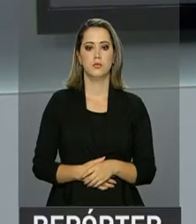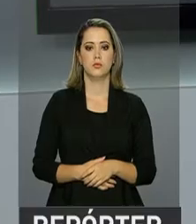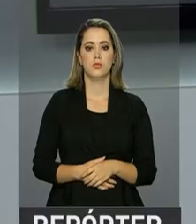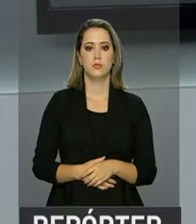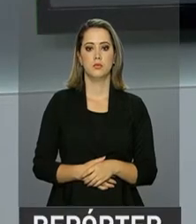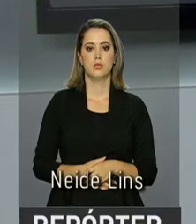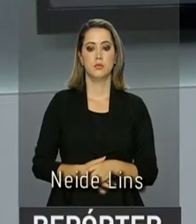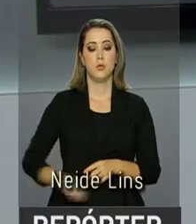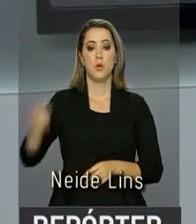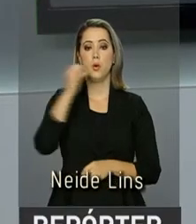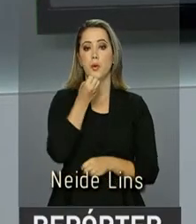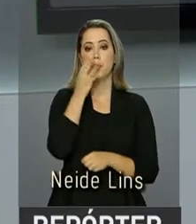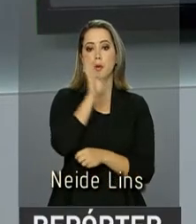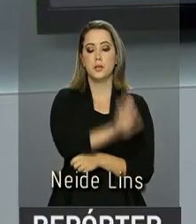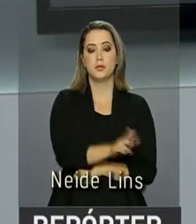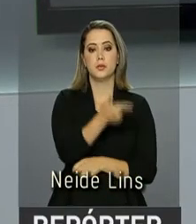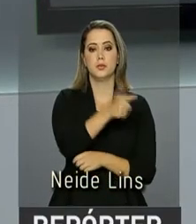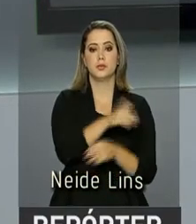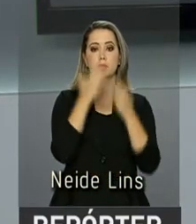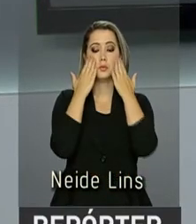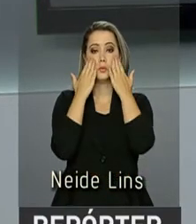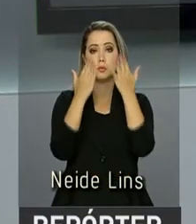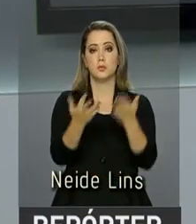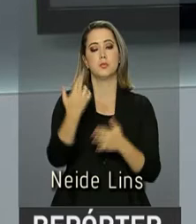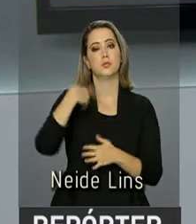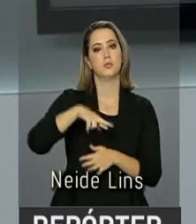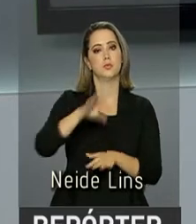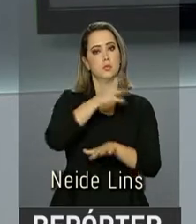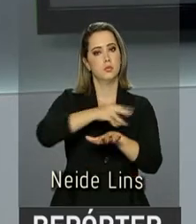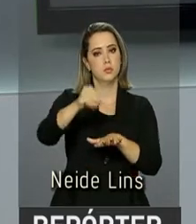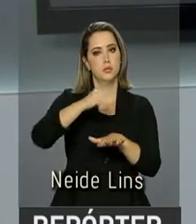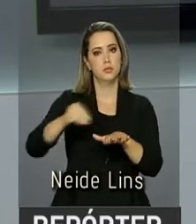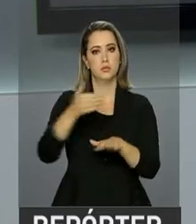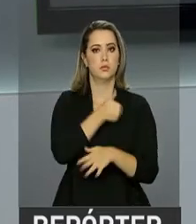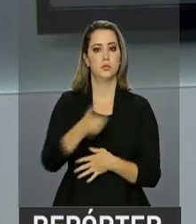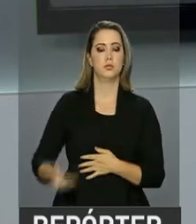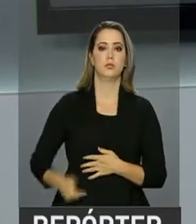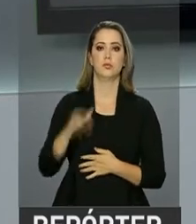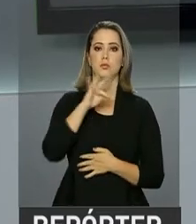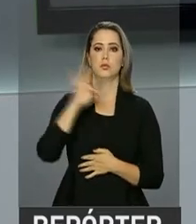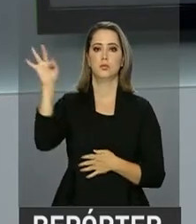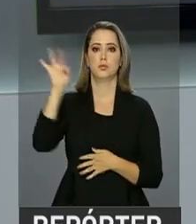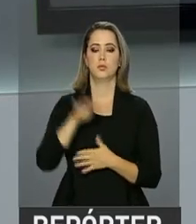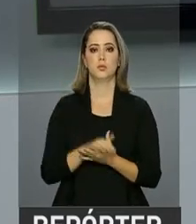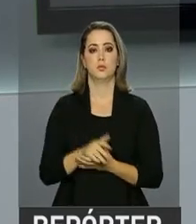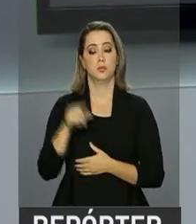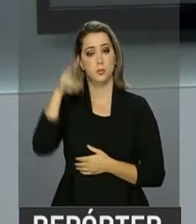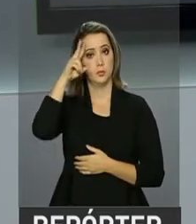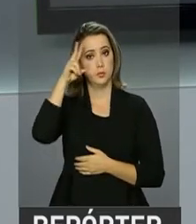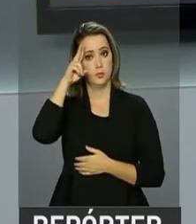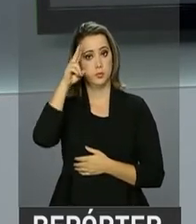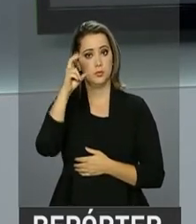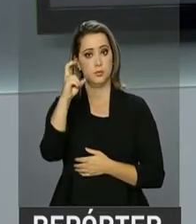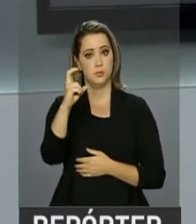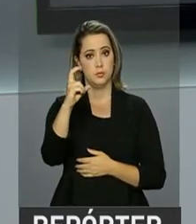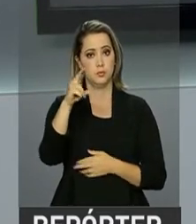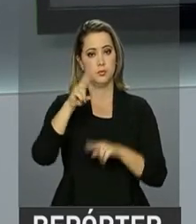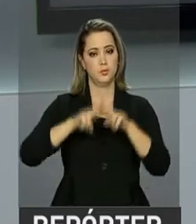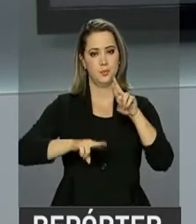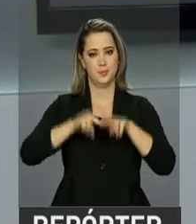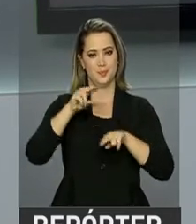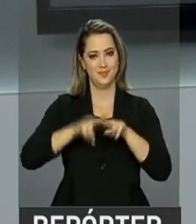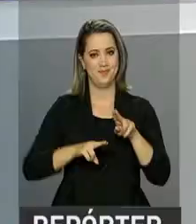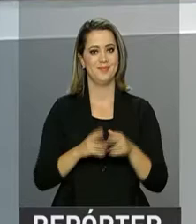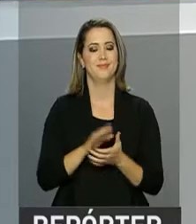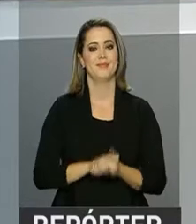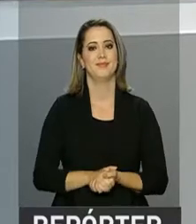olá boa tarde estamos no ar com o repórter nbr as notícias do governo federal desta segunda-feira dia 5 de